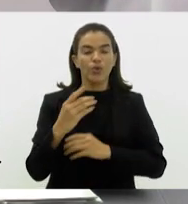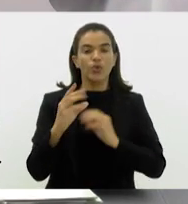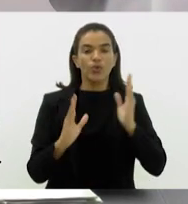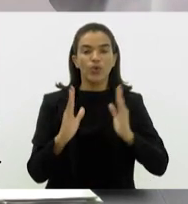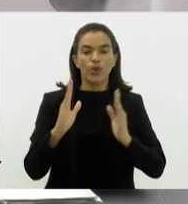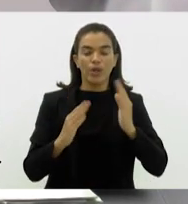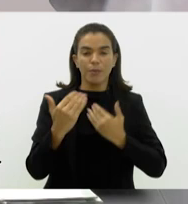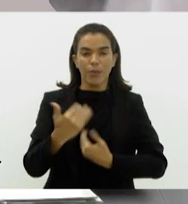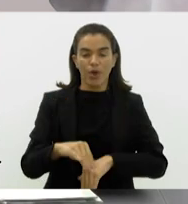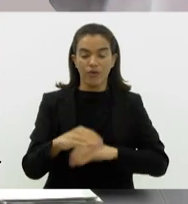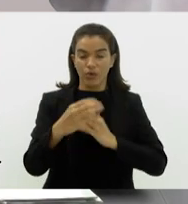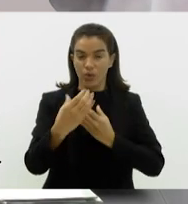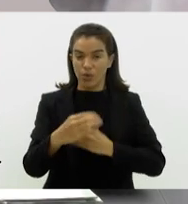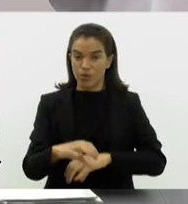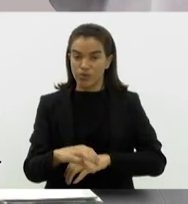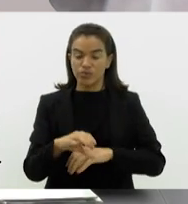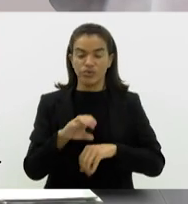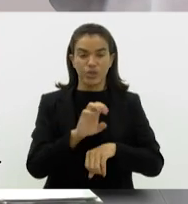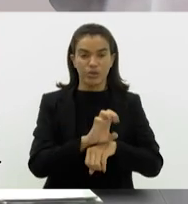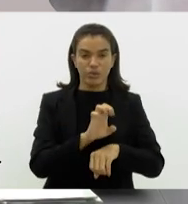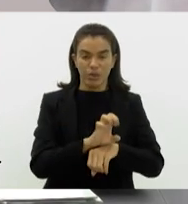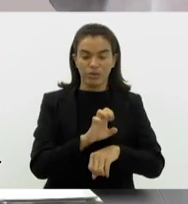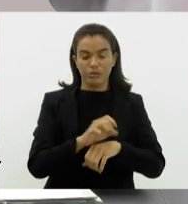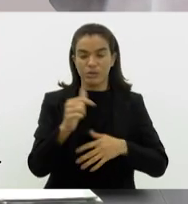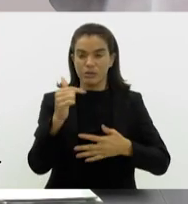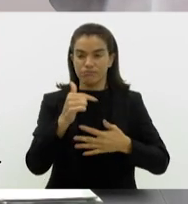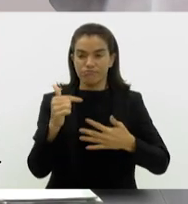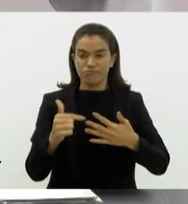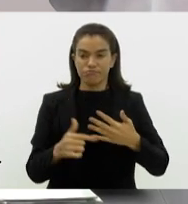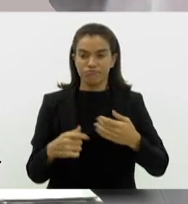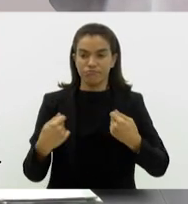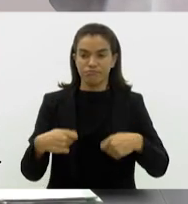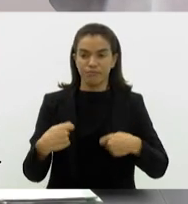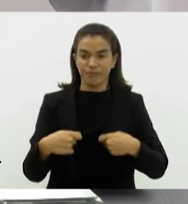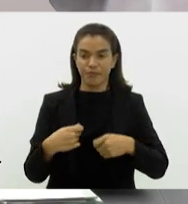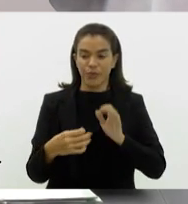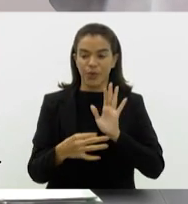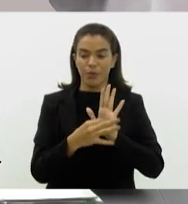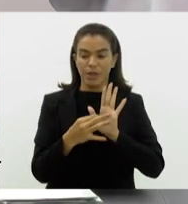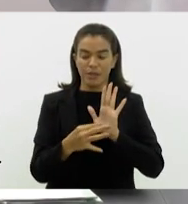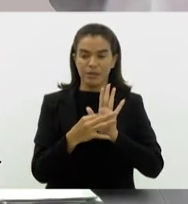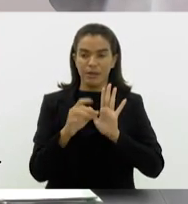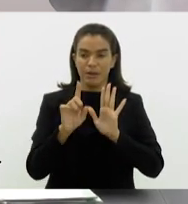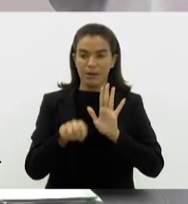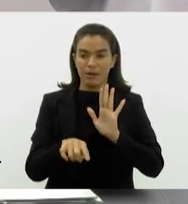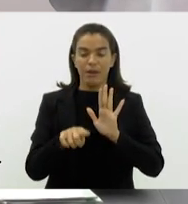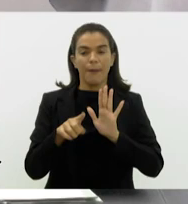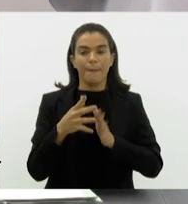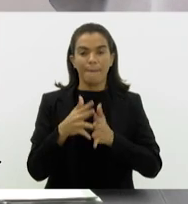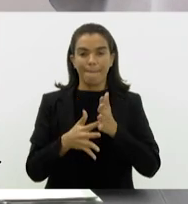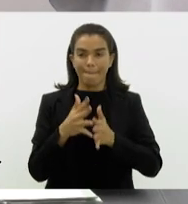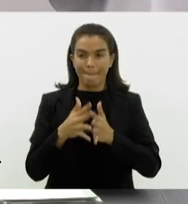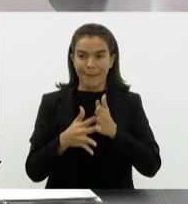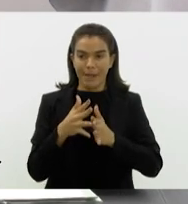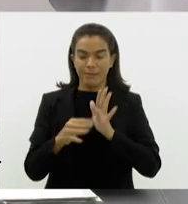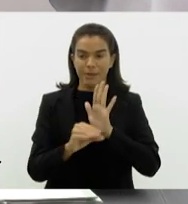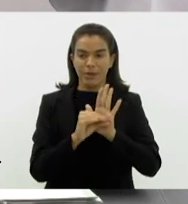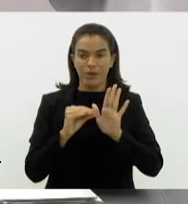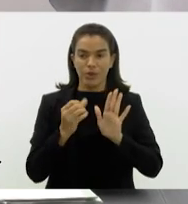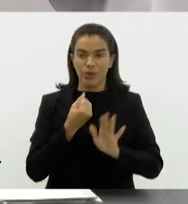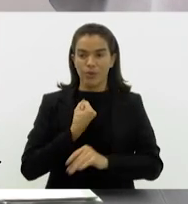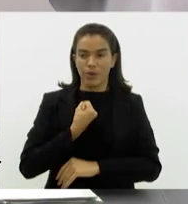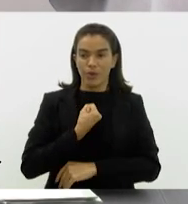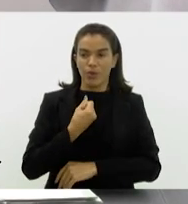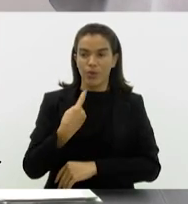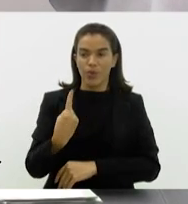públicos e estaduais e dá outras providências. O parecer é prejudicada a emenda número 1 pela